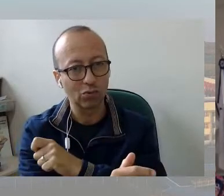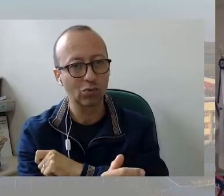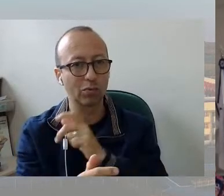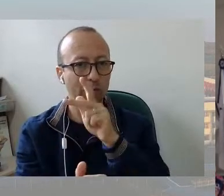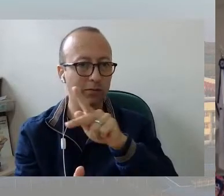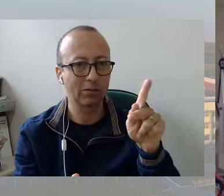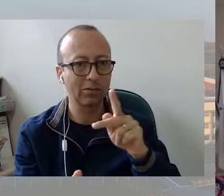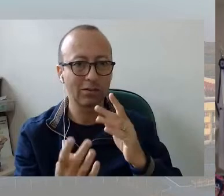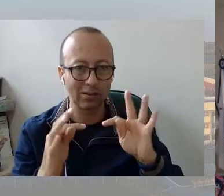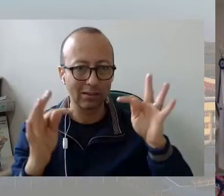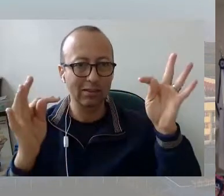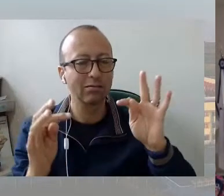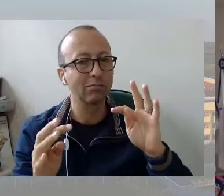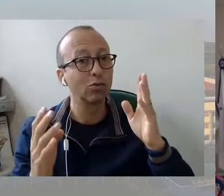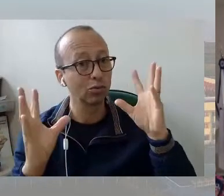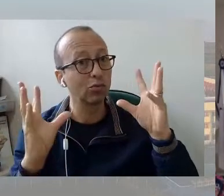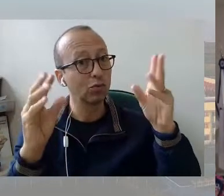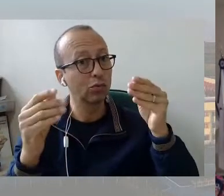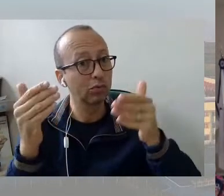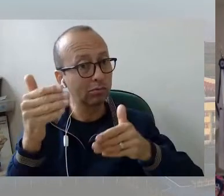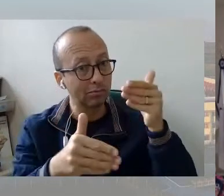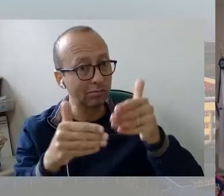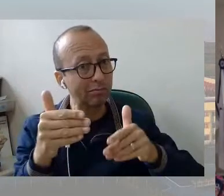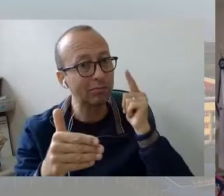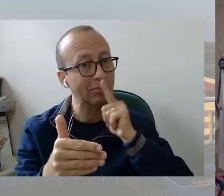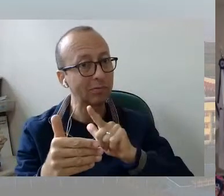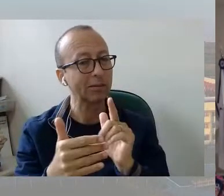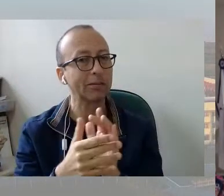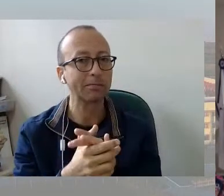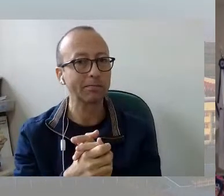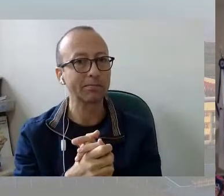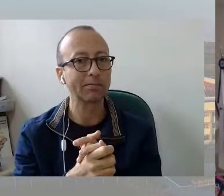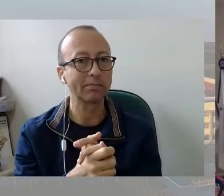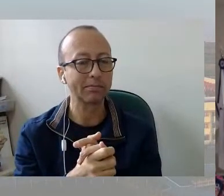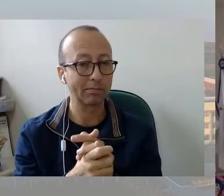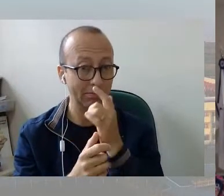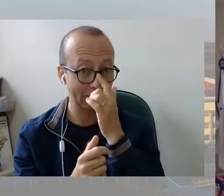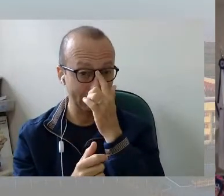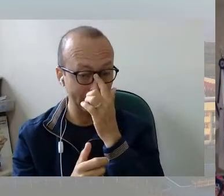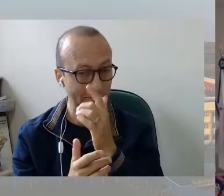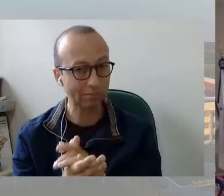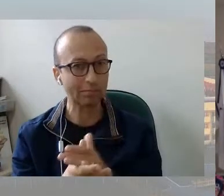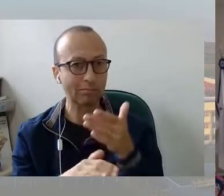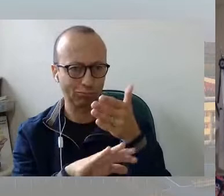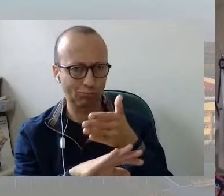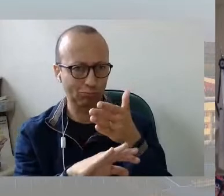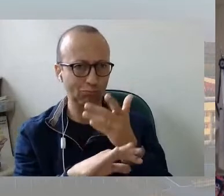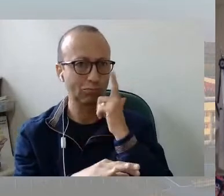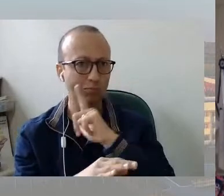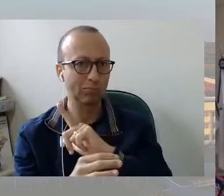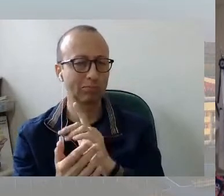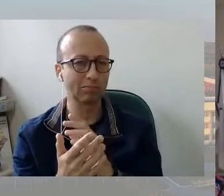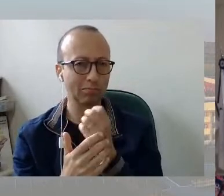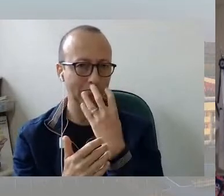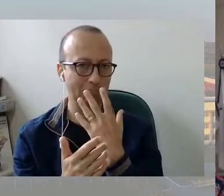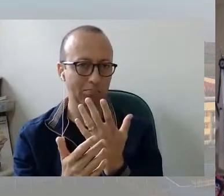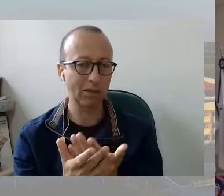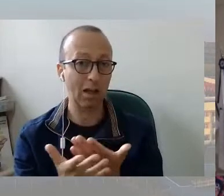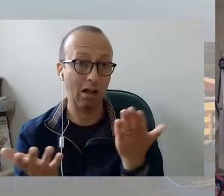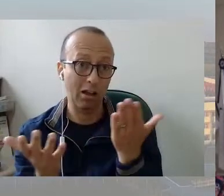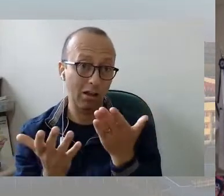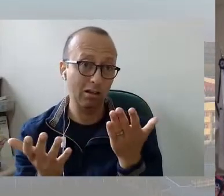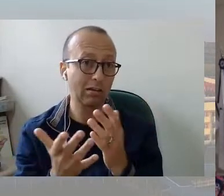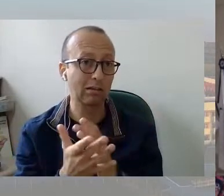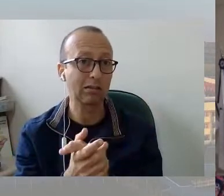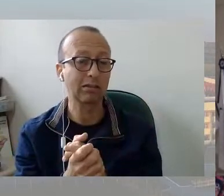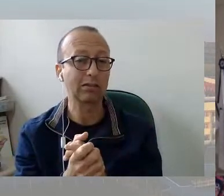de participarem de forma presencial, né, na unidade sede. E eu acho que nesse momento, né, não seria, né, oportuno, mais